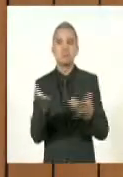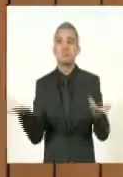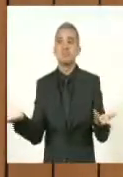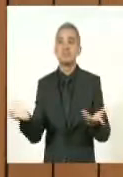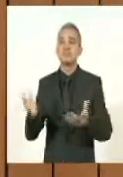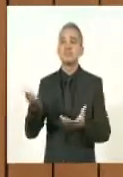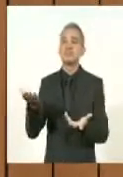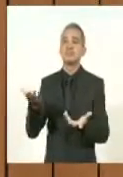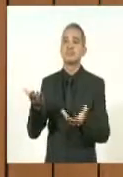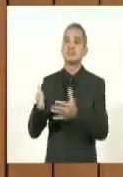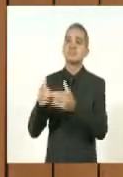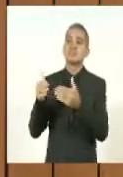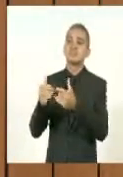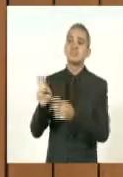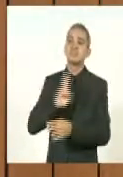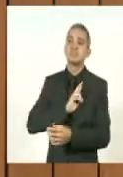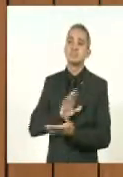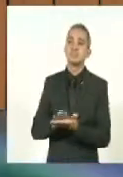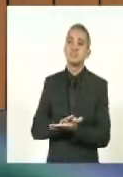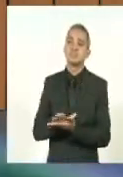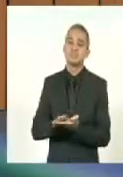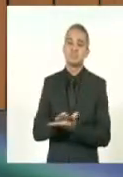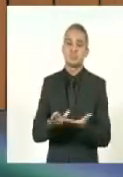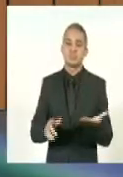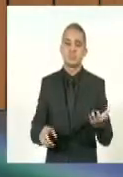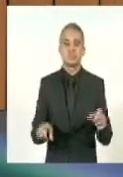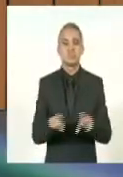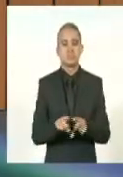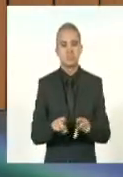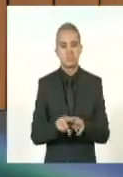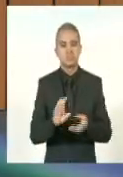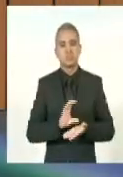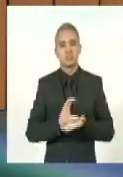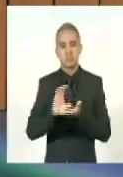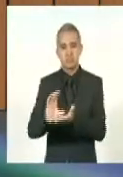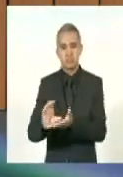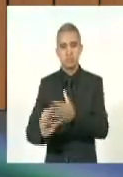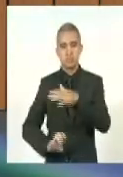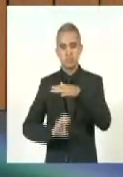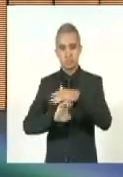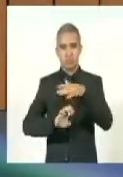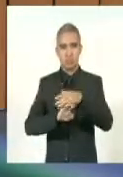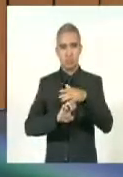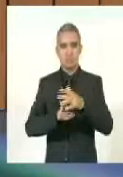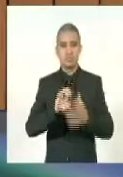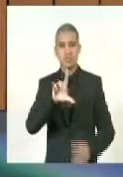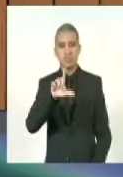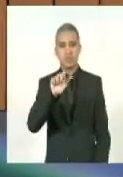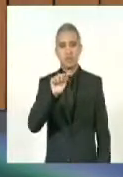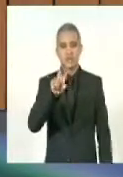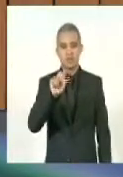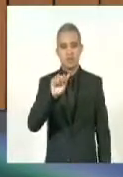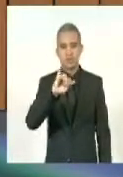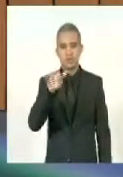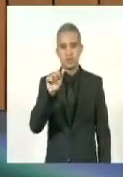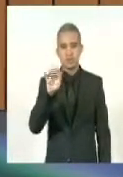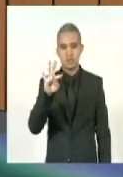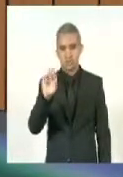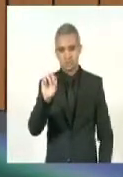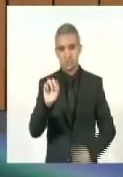Doações de campanha de empresas da Operação Lava Jato, assim como outras empresas adeptas da prática de trabalho